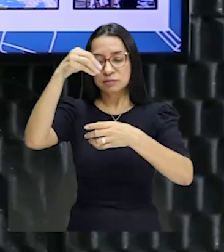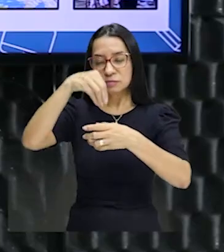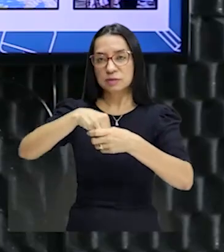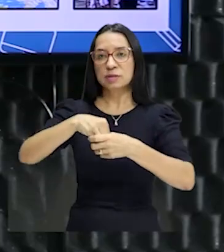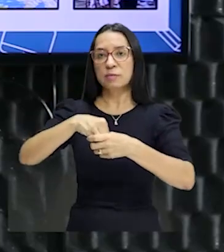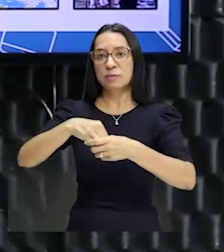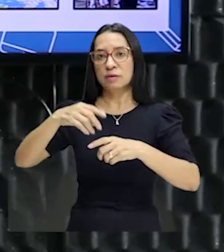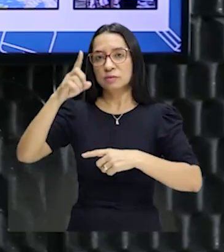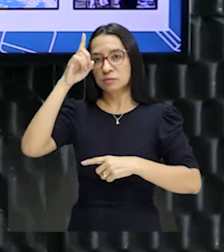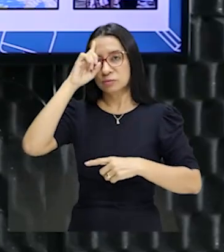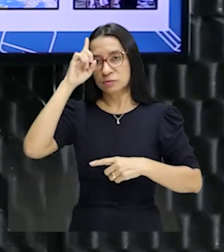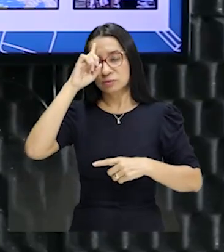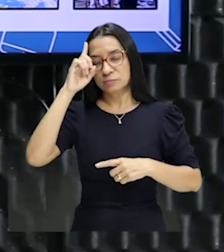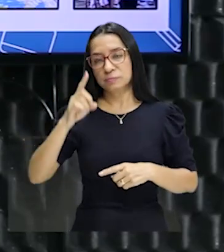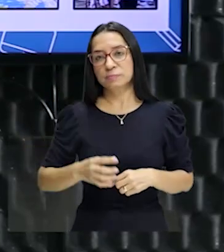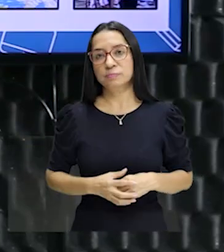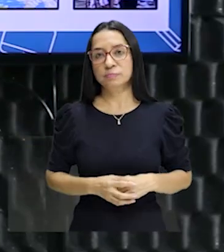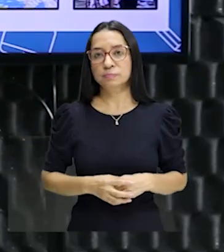nossa rotina.